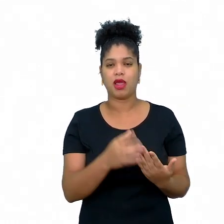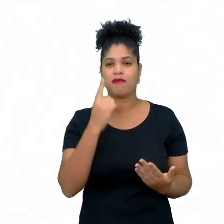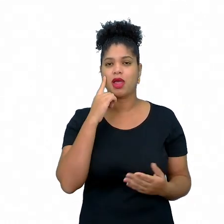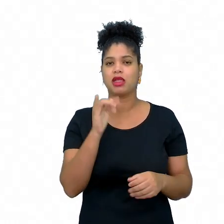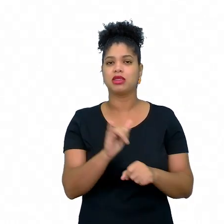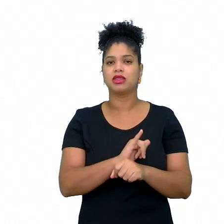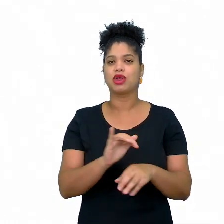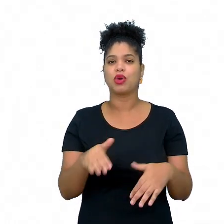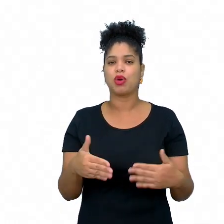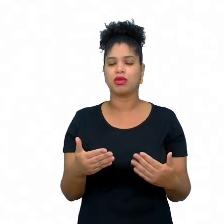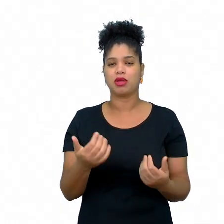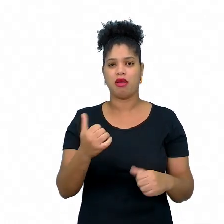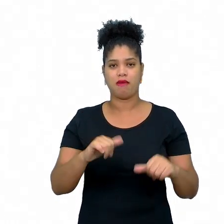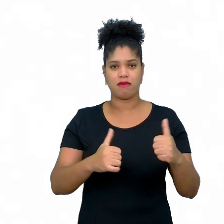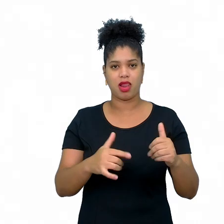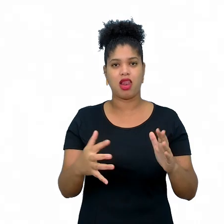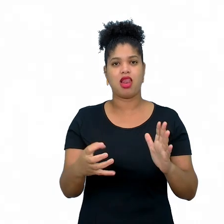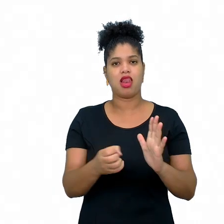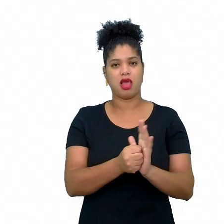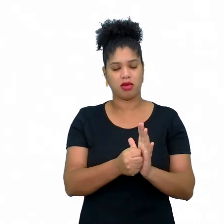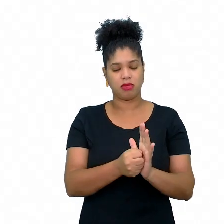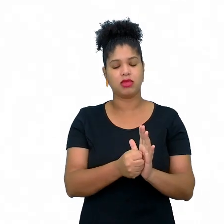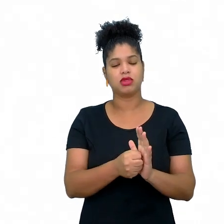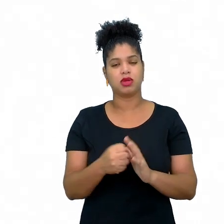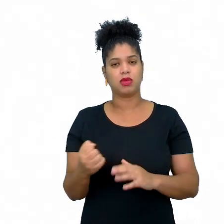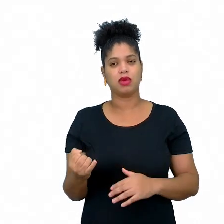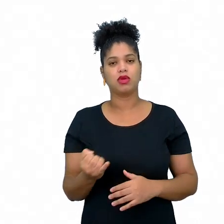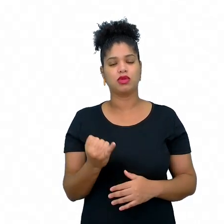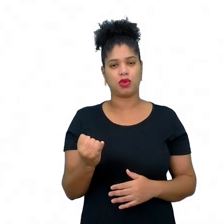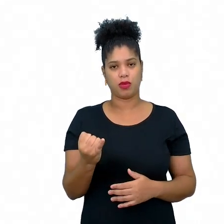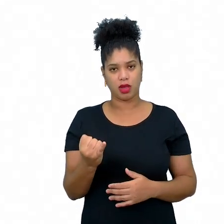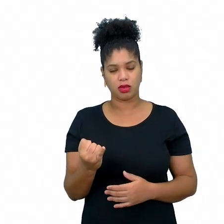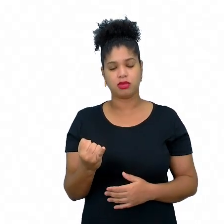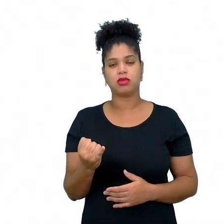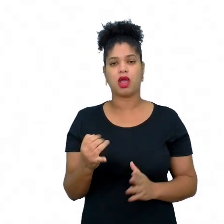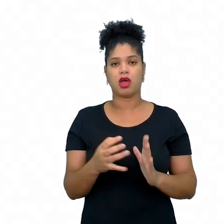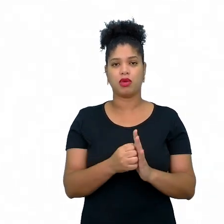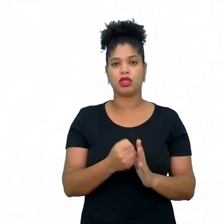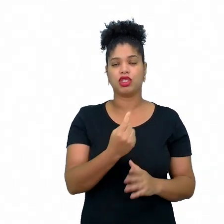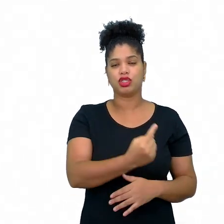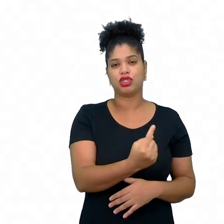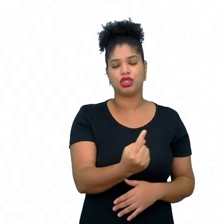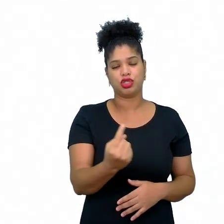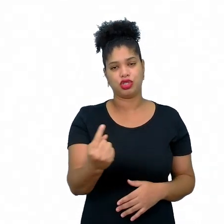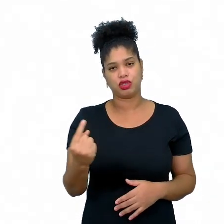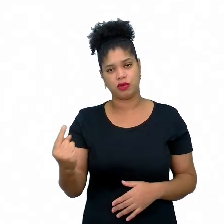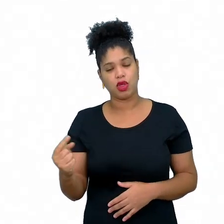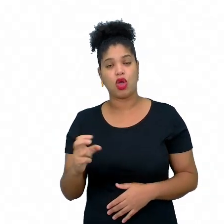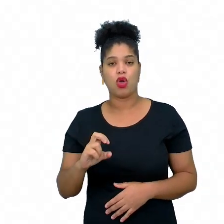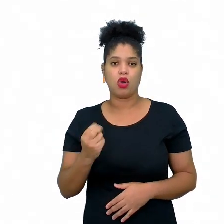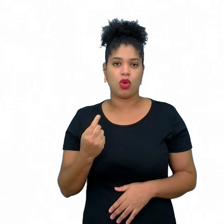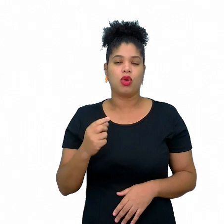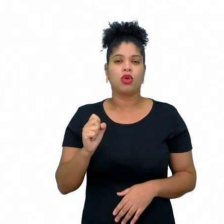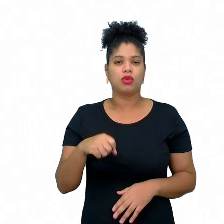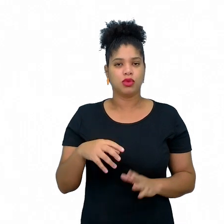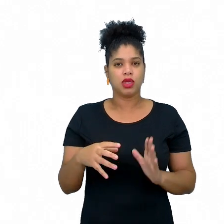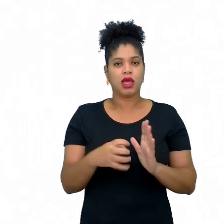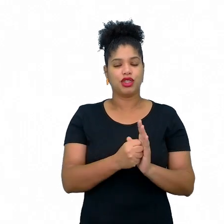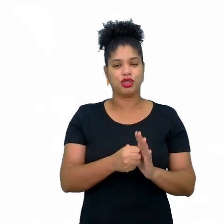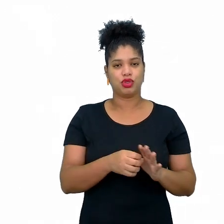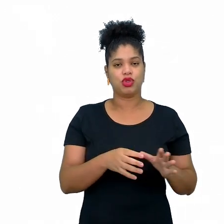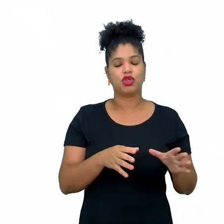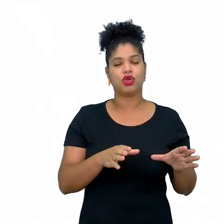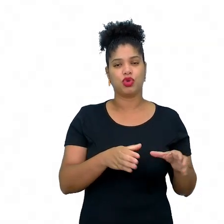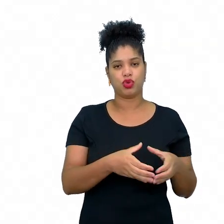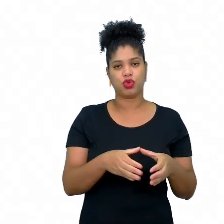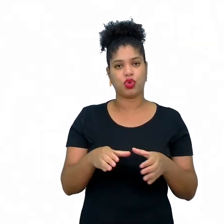avaliação? A importância desse registro, dessa observação, né? Que seja esse registro individual ou em grupo, no caso pode ser